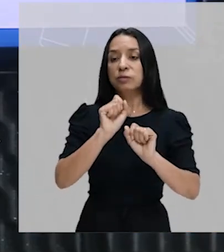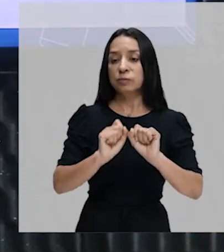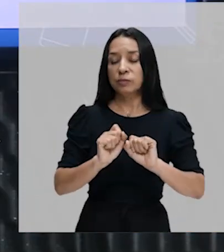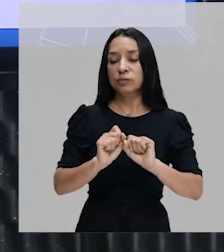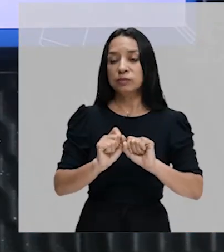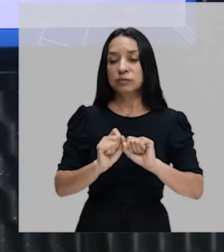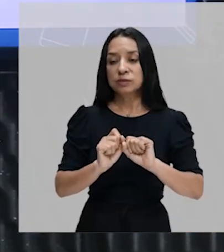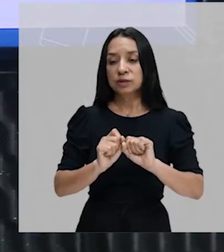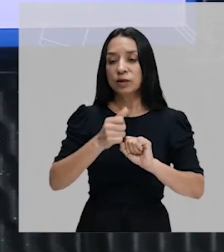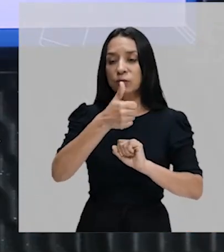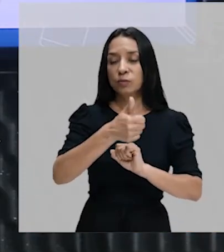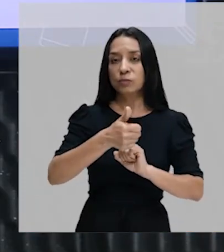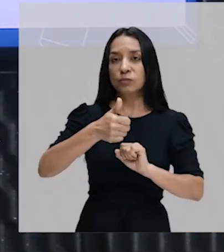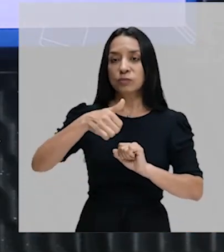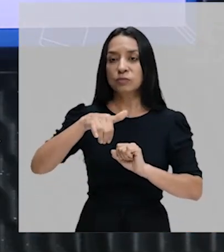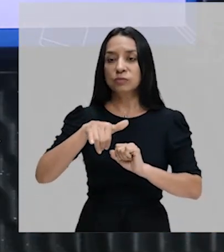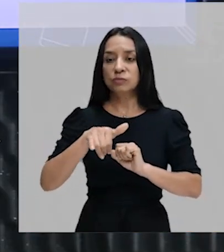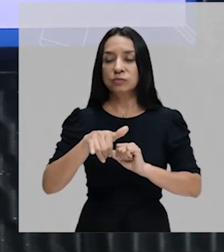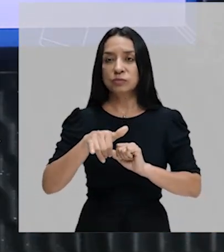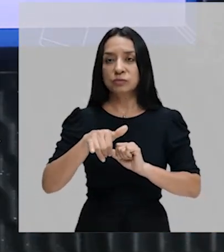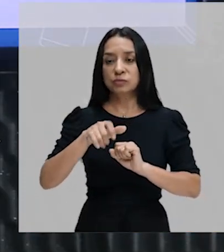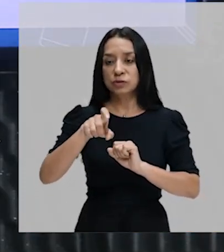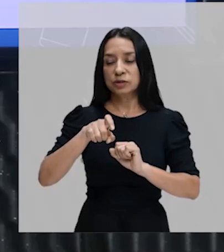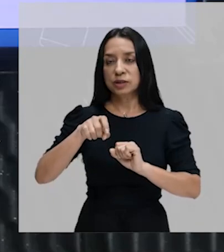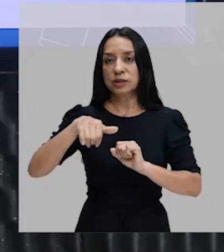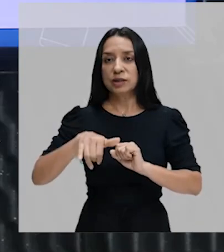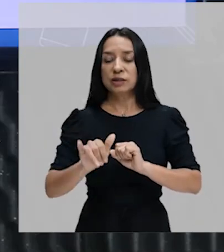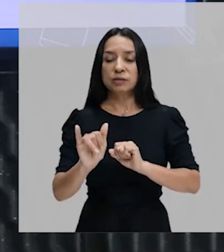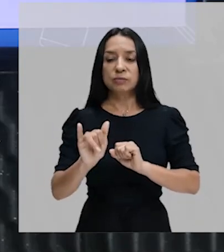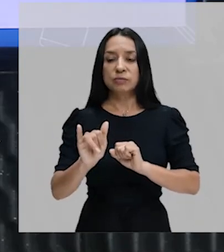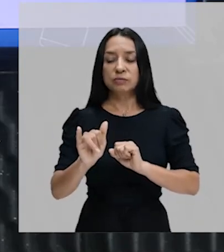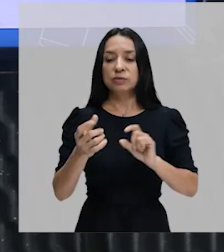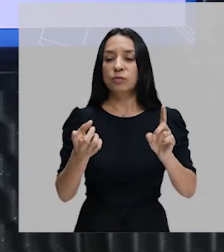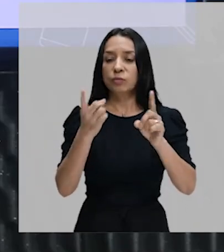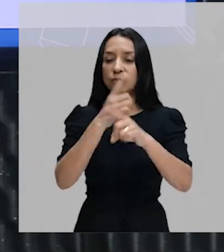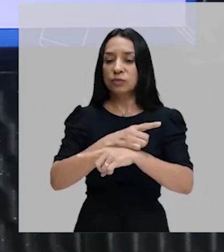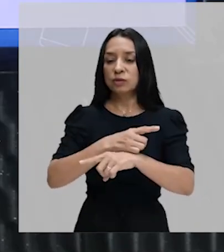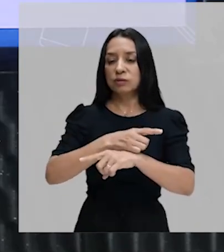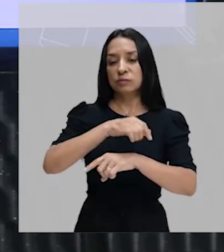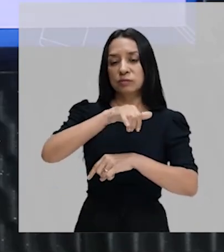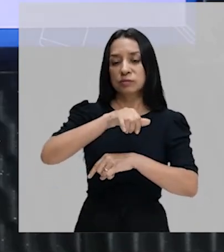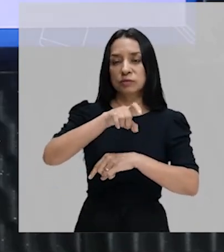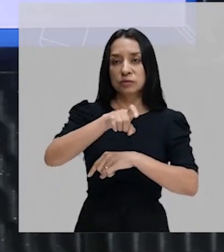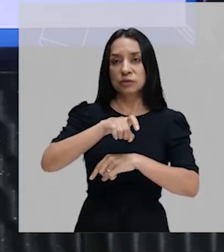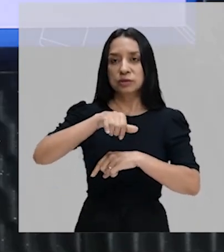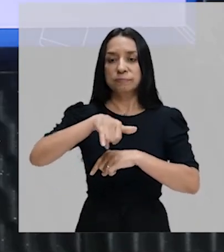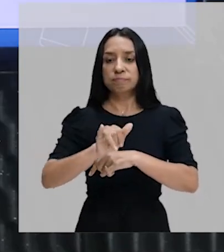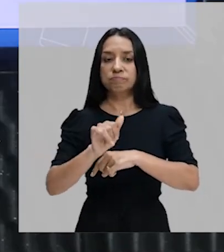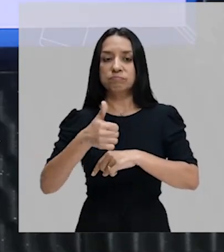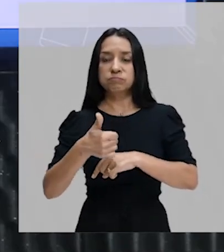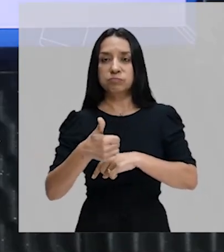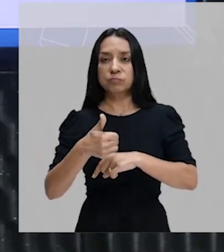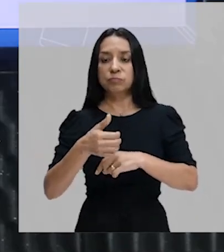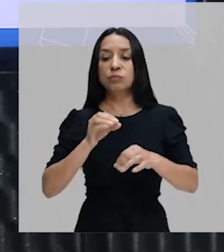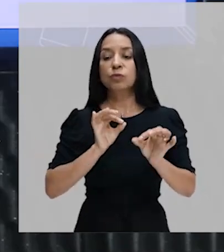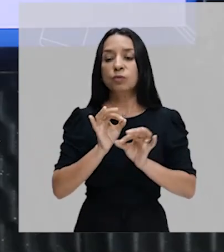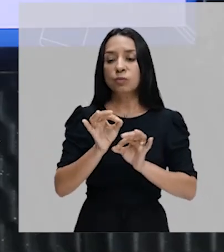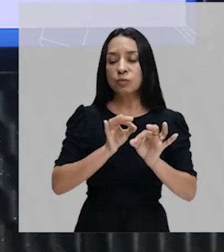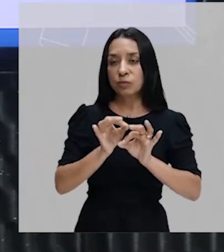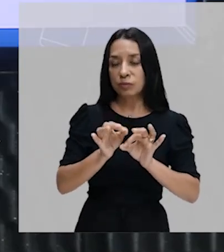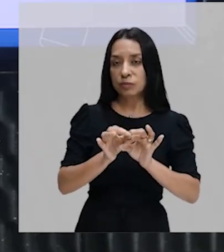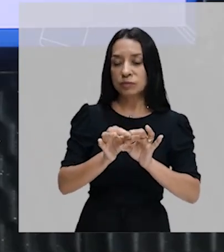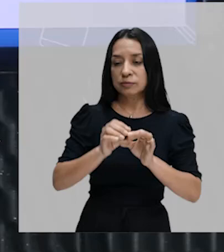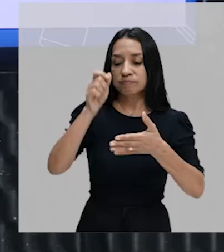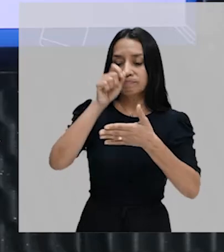colocar 1, x e y. Ou se você inverter, x, y, 1. Tá vendo? Como essa ordem, como